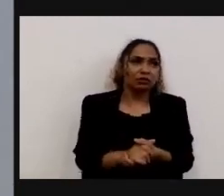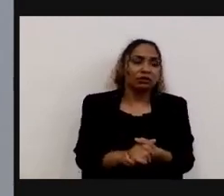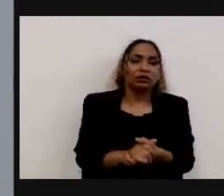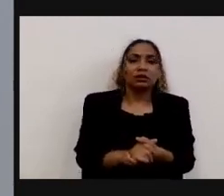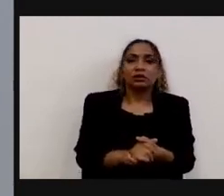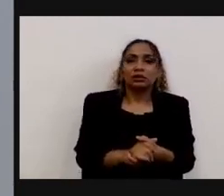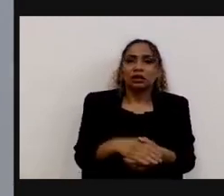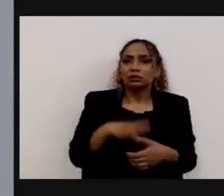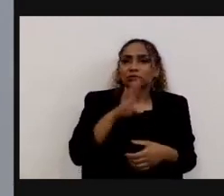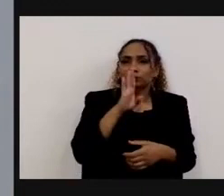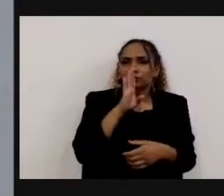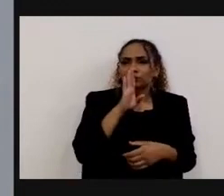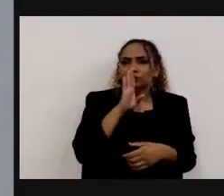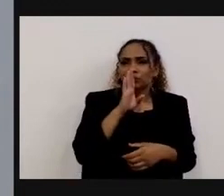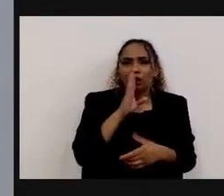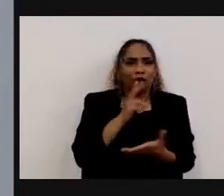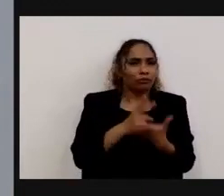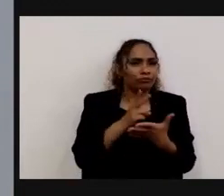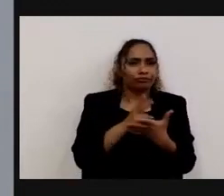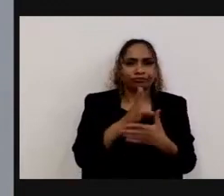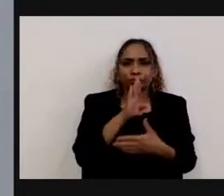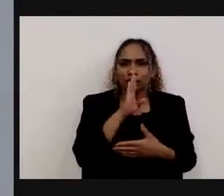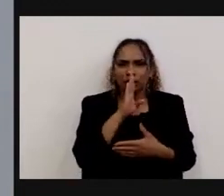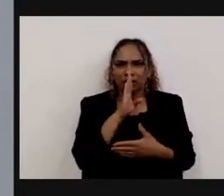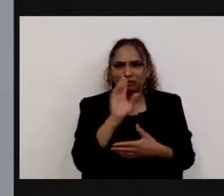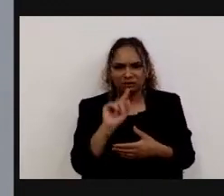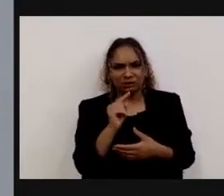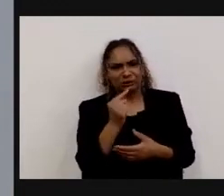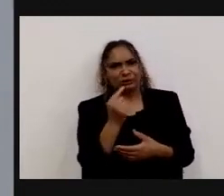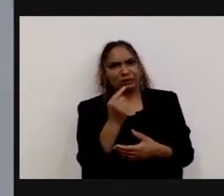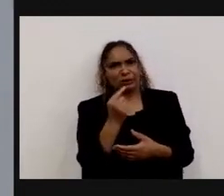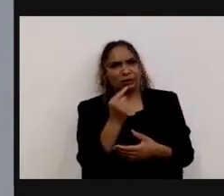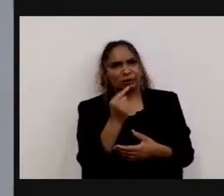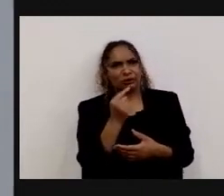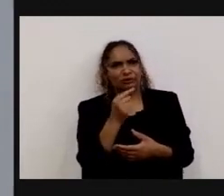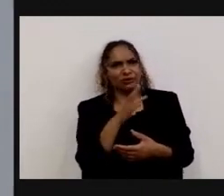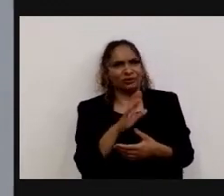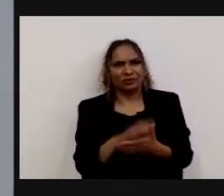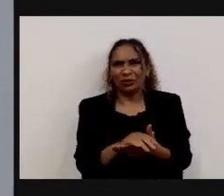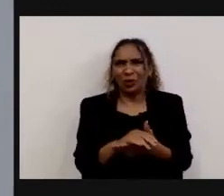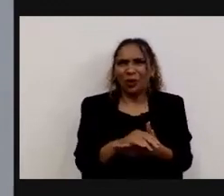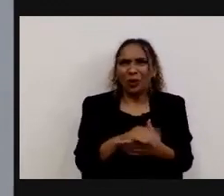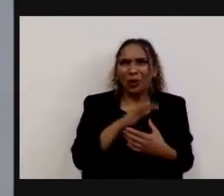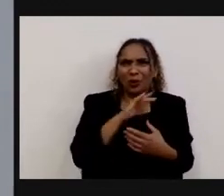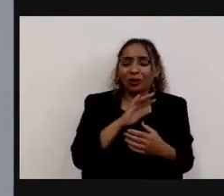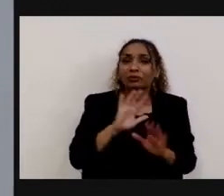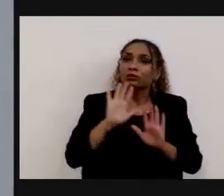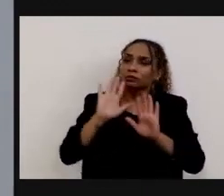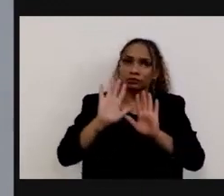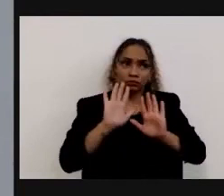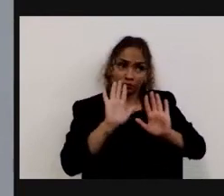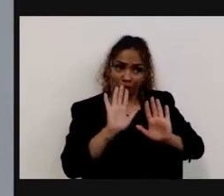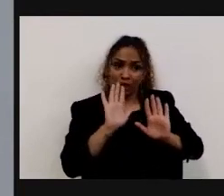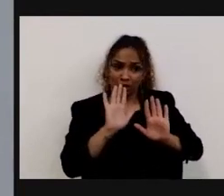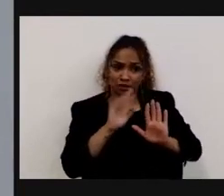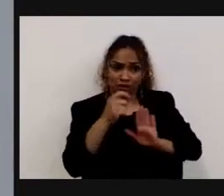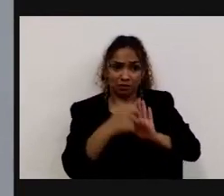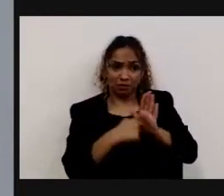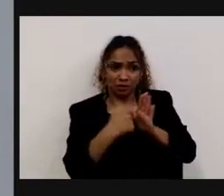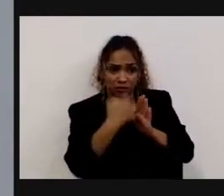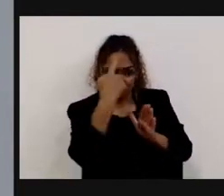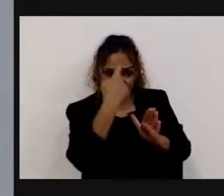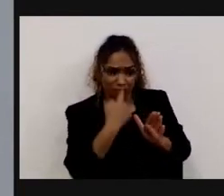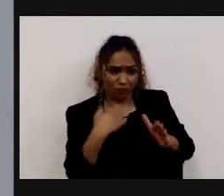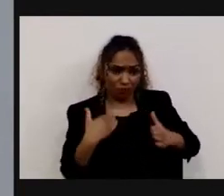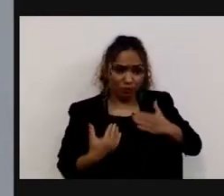e ele não falou nada ele ficou calado eu achei muito estranho Na verdade eu achei que ele ficou até desconfortável eu falei espera aí você tá me perguntando do